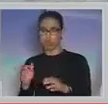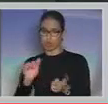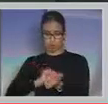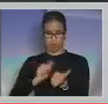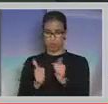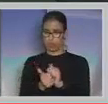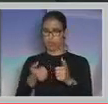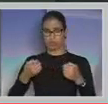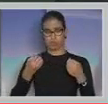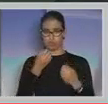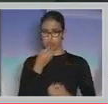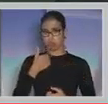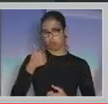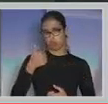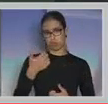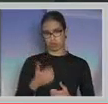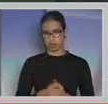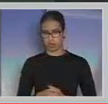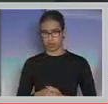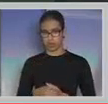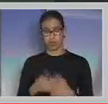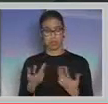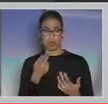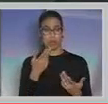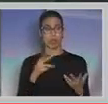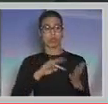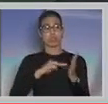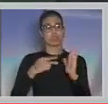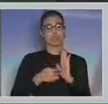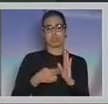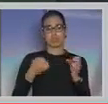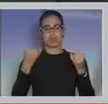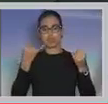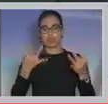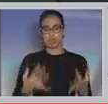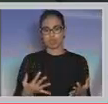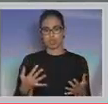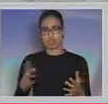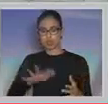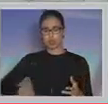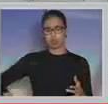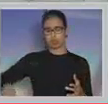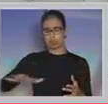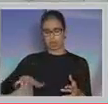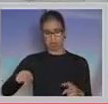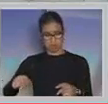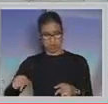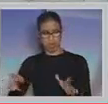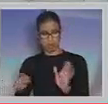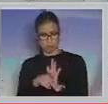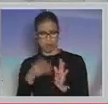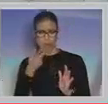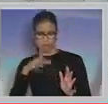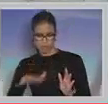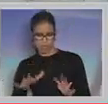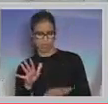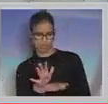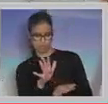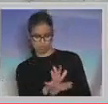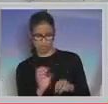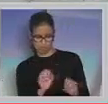importa que esses espaços não tem importância alguma para o desenvolvimento das crianças em educação infantil